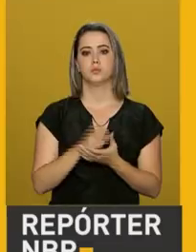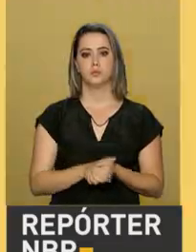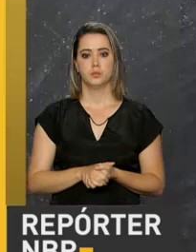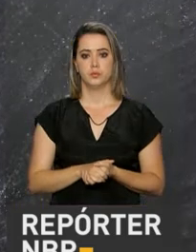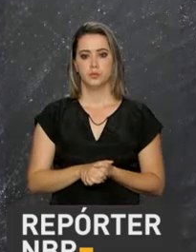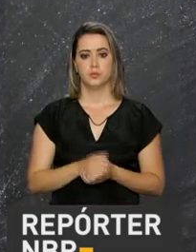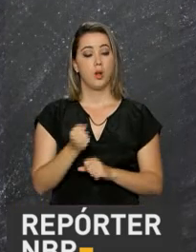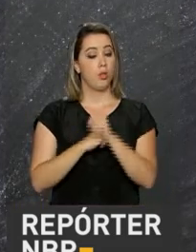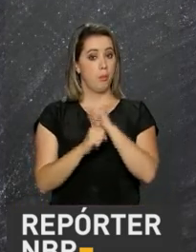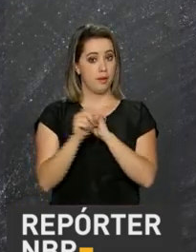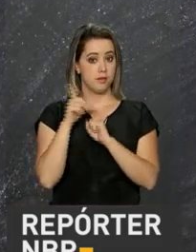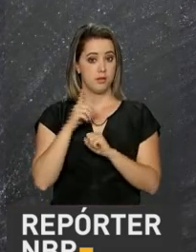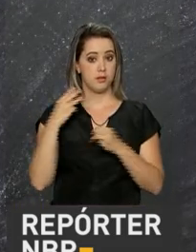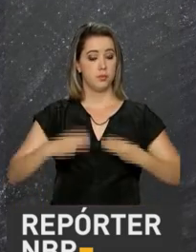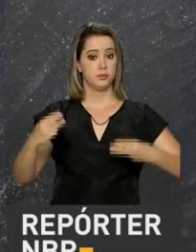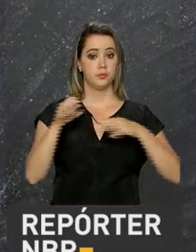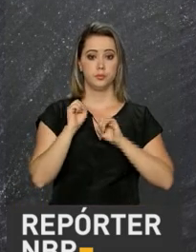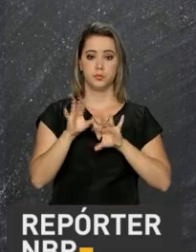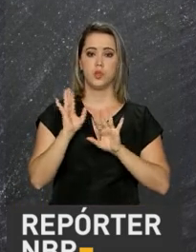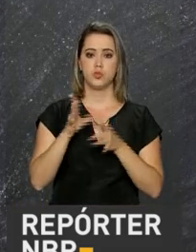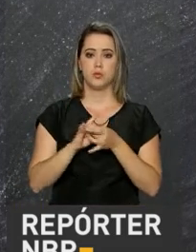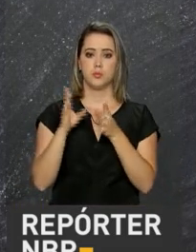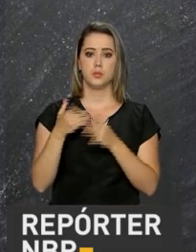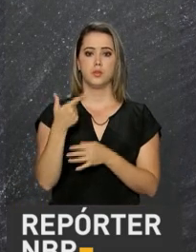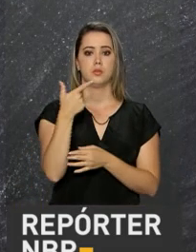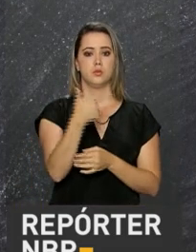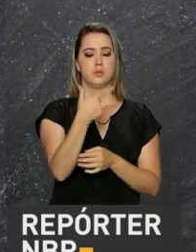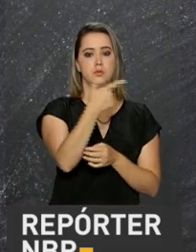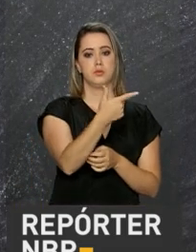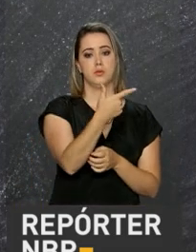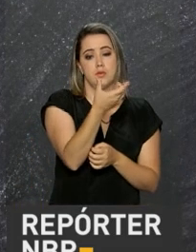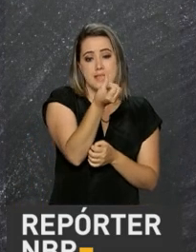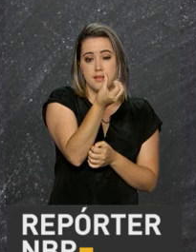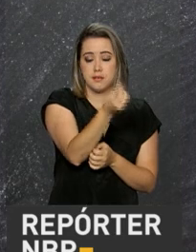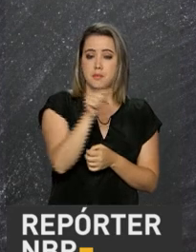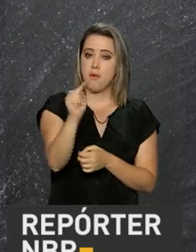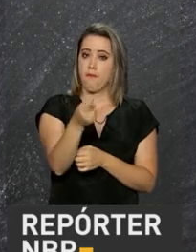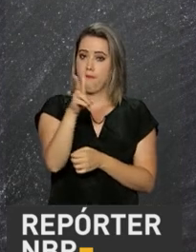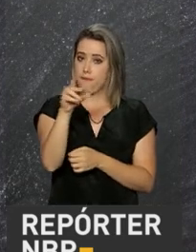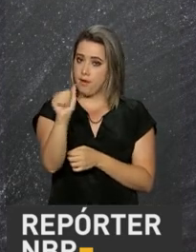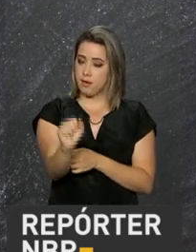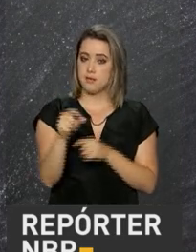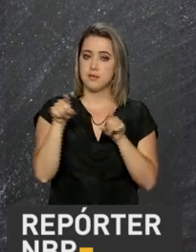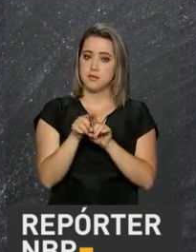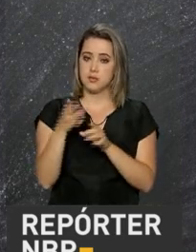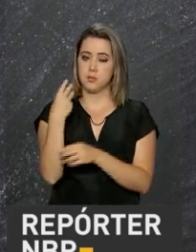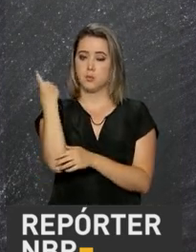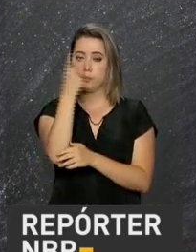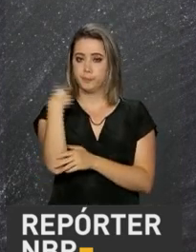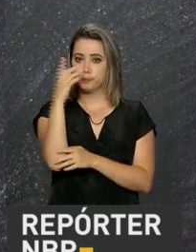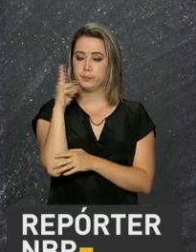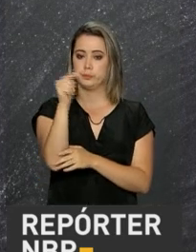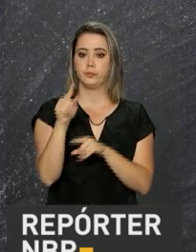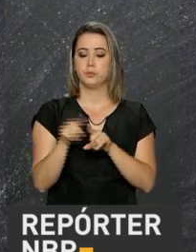2018-2020. Ano passado, o Ministério da Educação já havia autorizado outras 266 mil vagas para o ensino